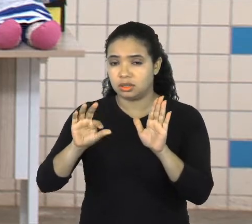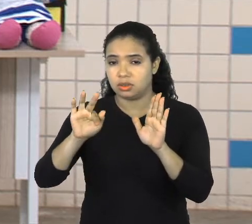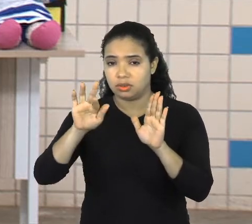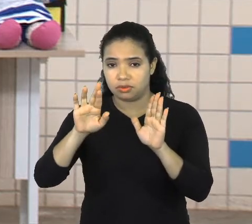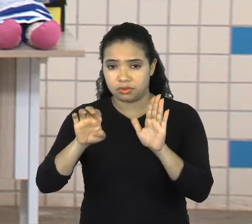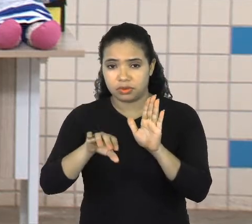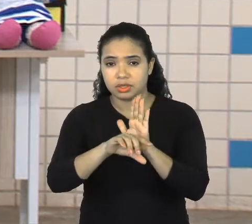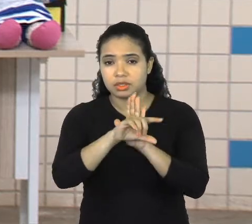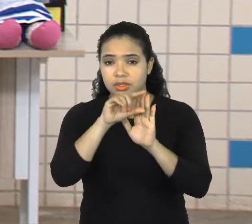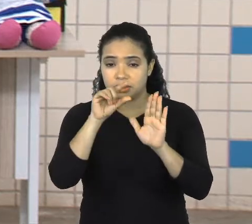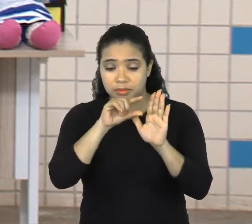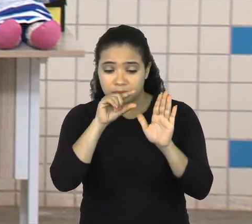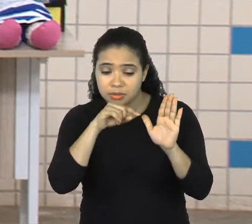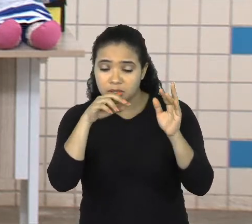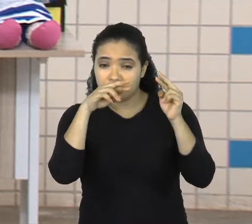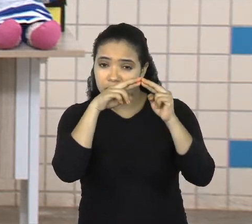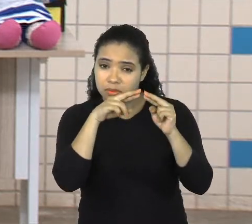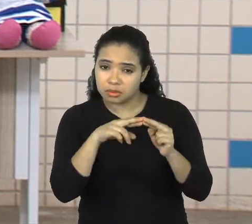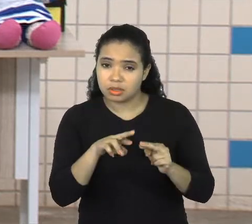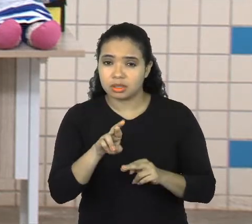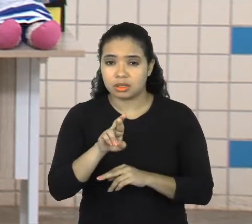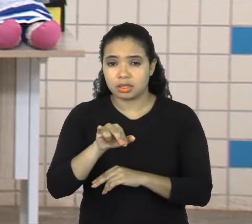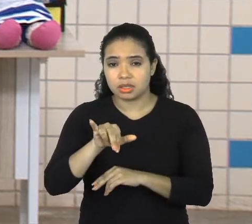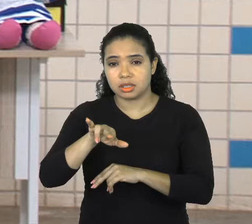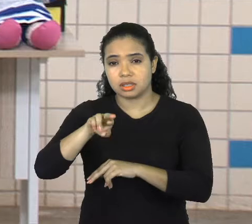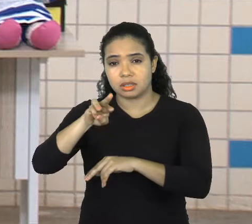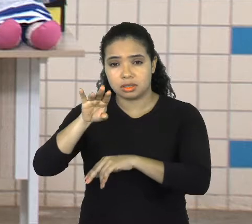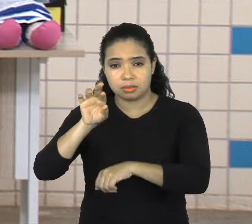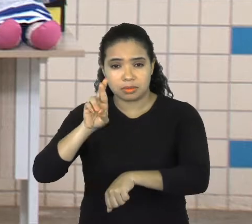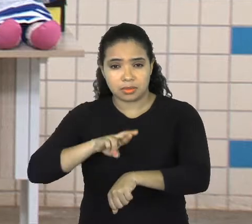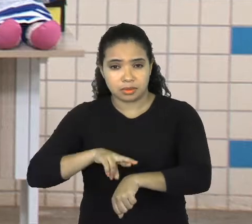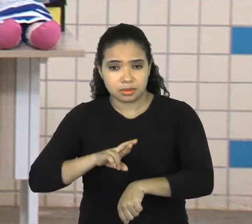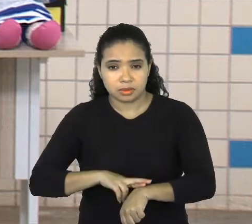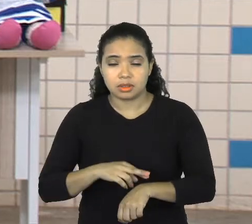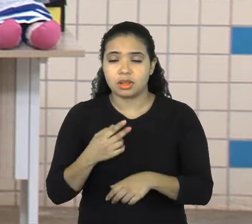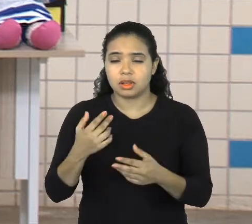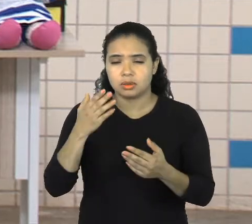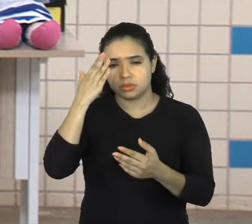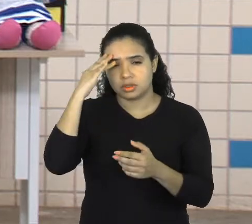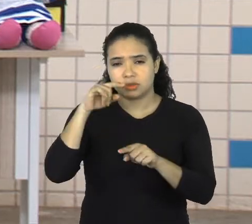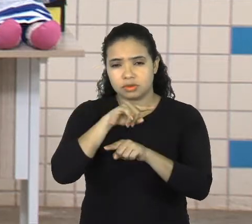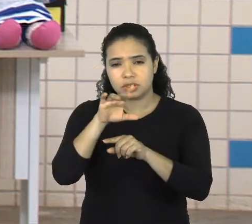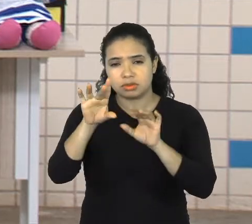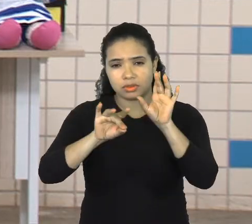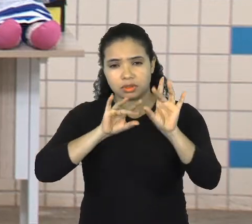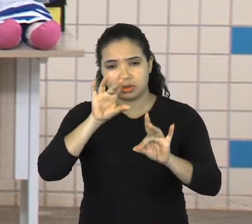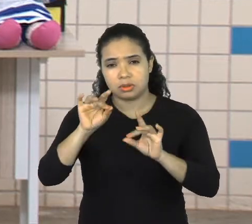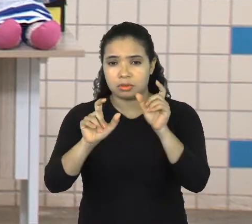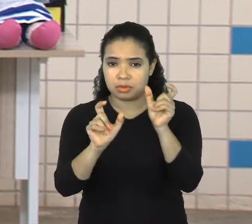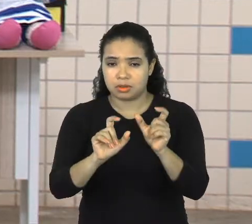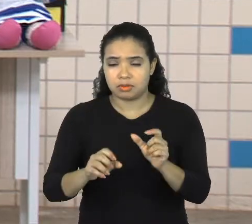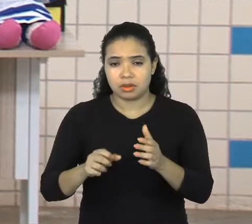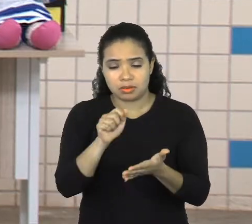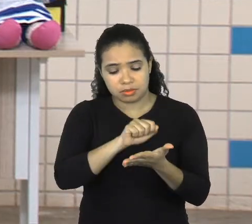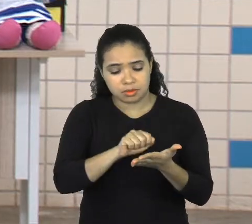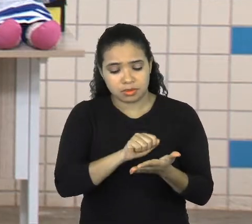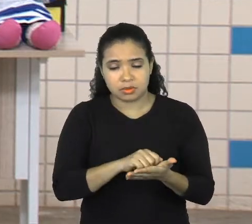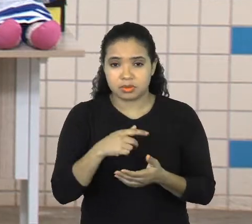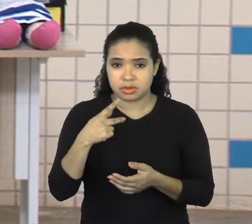vocês prestaram atenção e que vocês vão escolher agora algumas dessas palavras, vão produzir frases nos seus